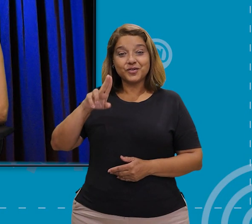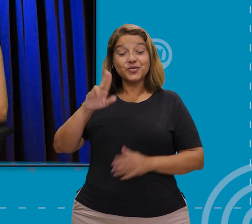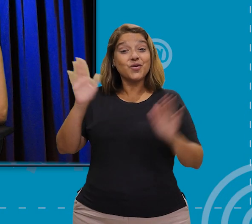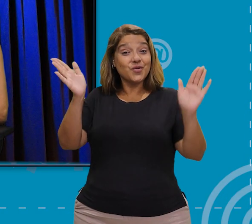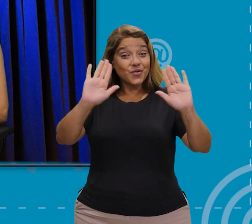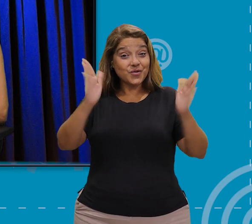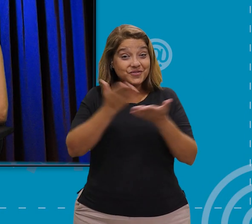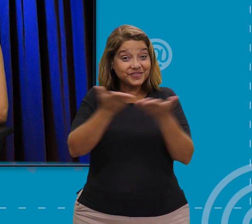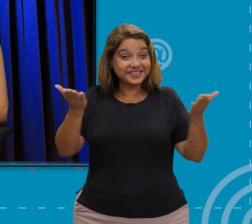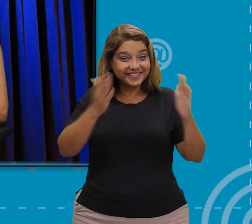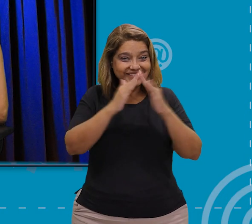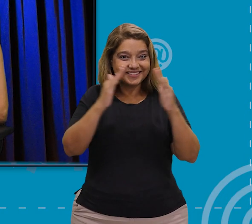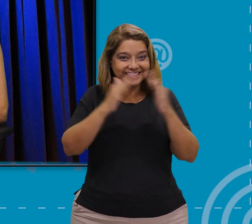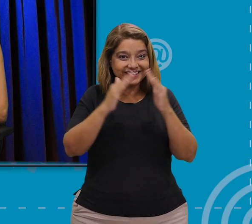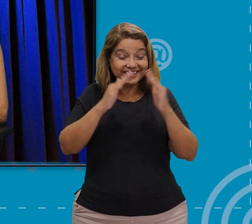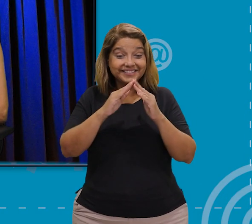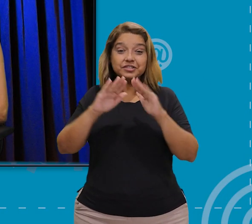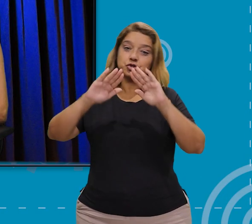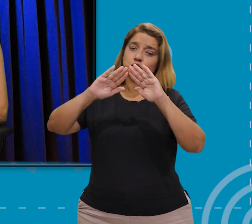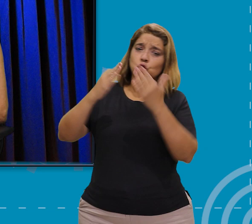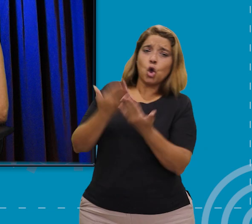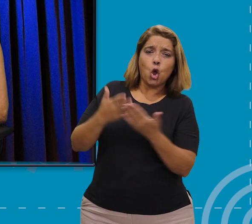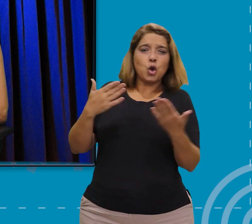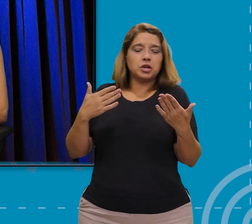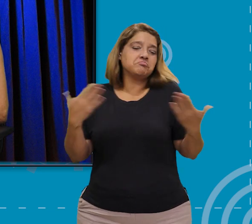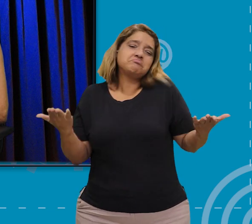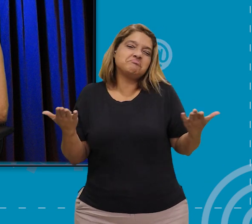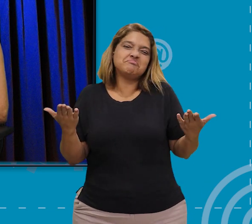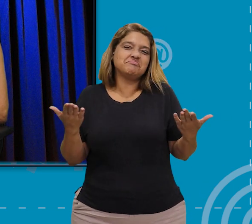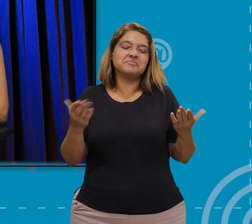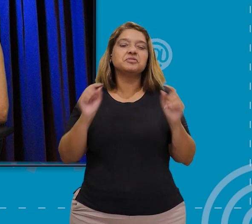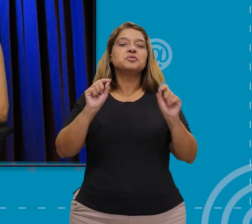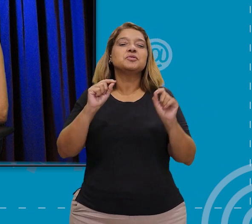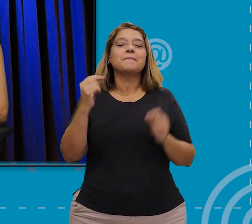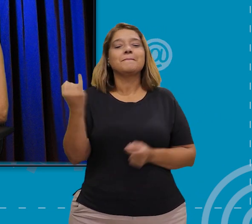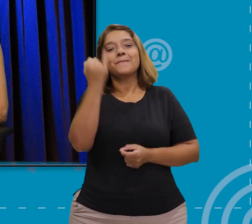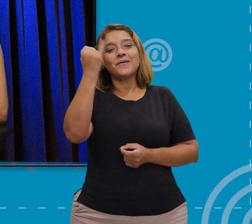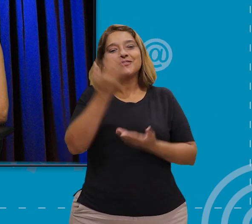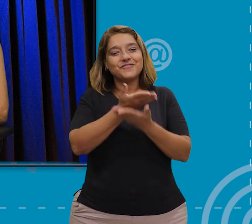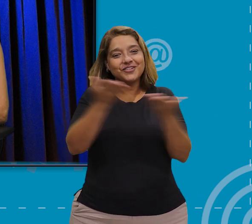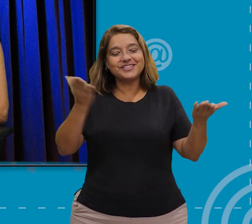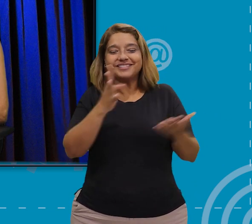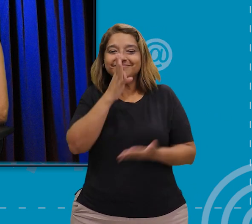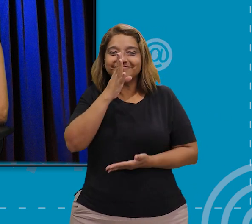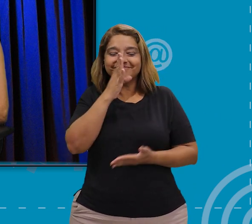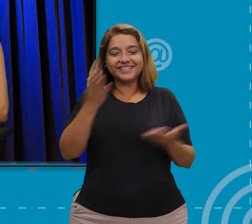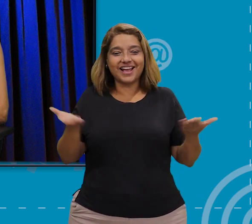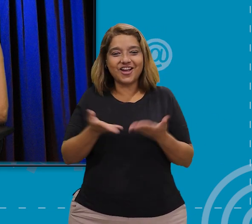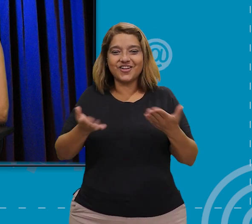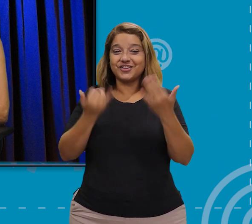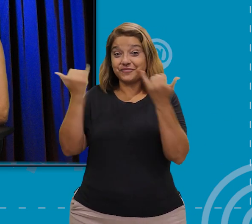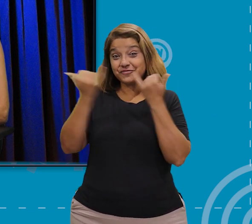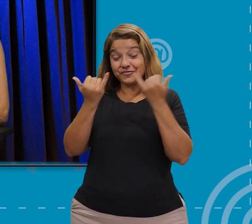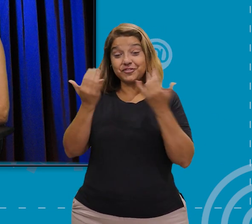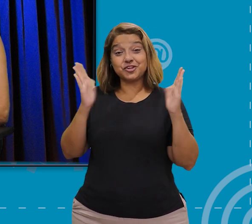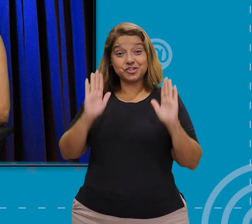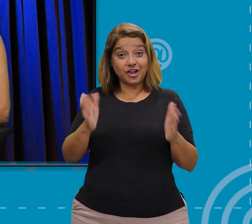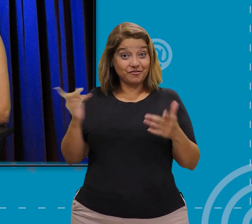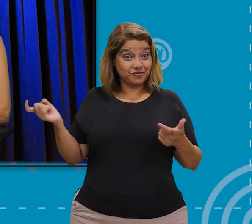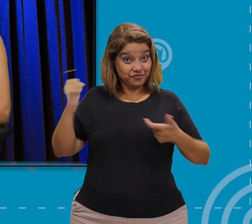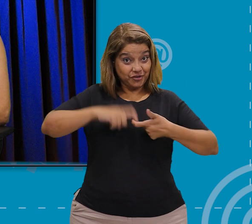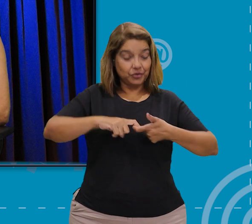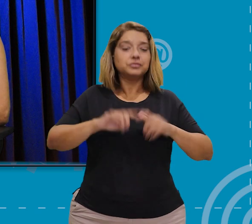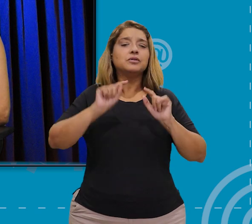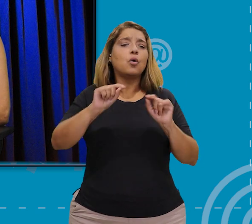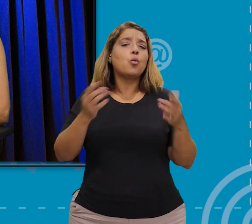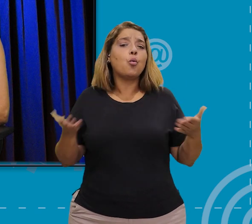Oi, pessoal aí de casa ou da escola, eu não sei onde você está. O importante é que você está assistindo aqui o Informando, estamos de volta.